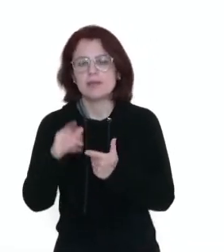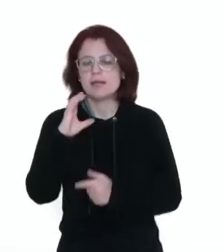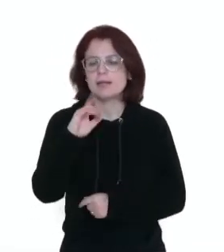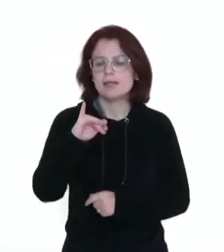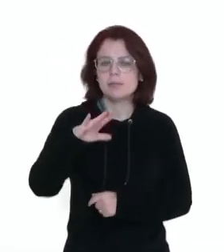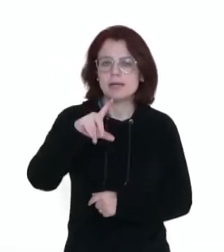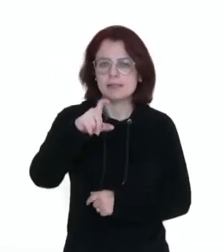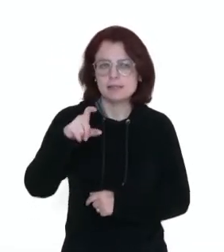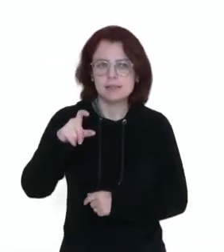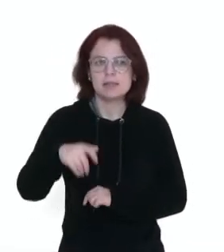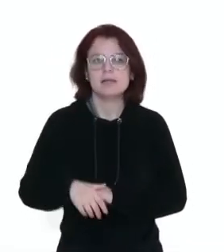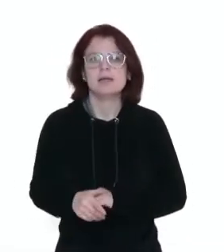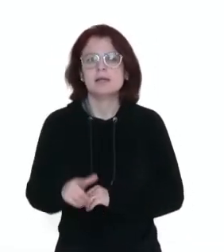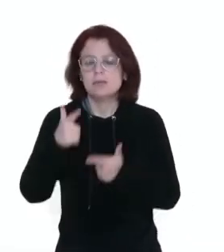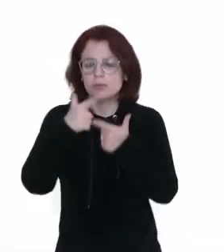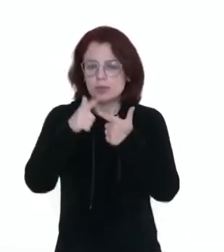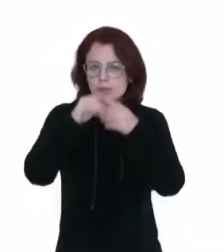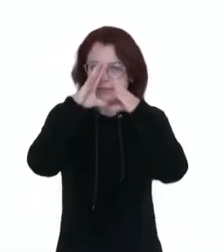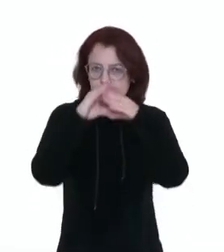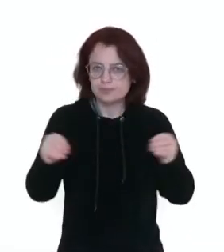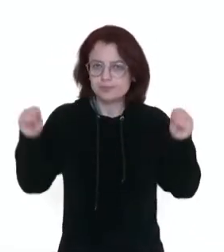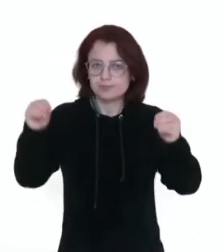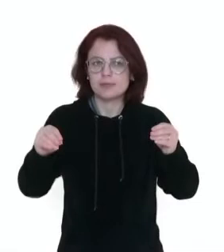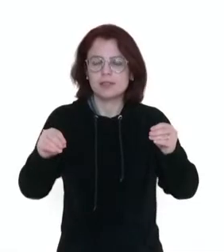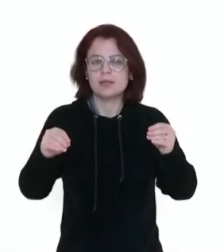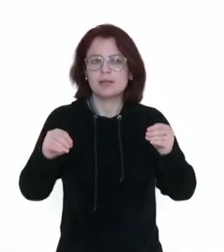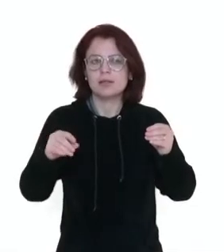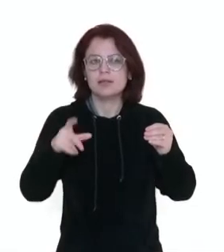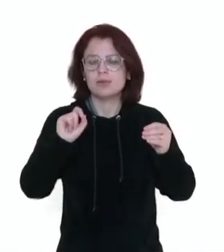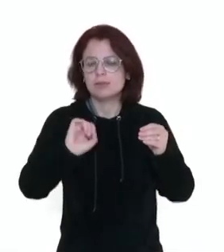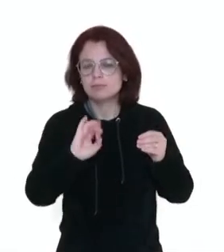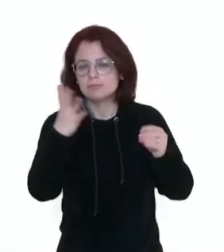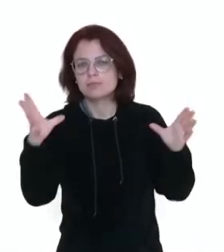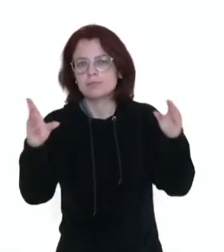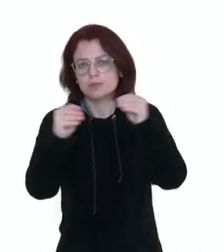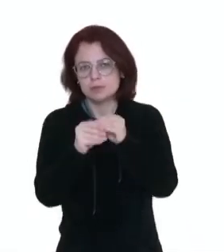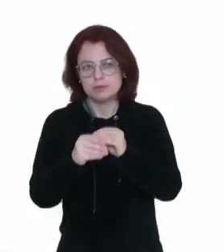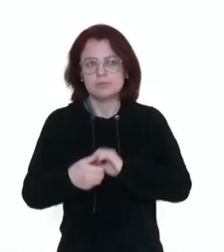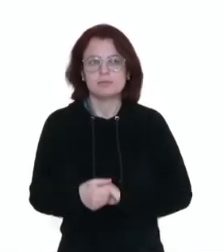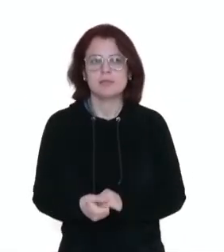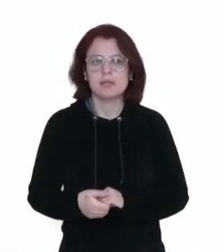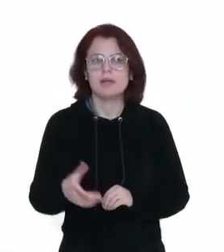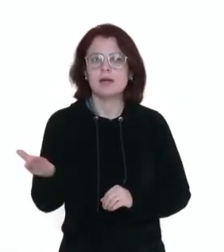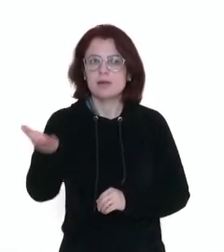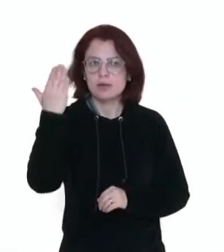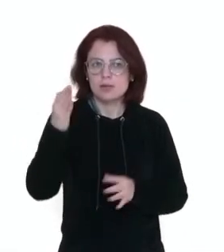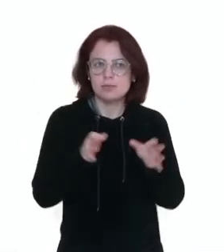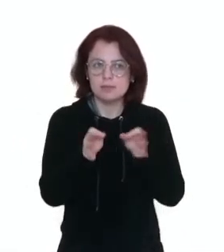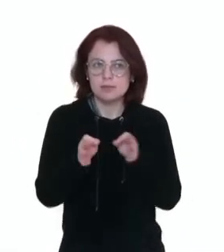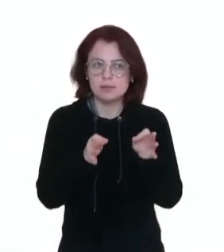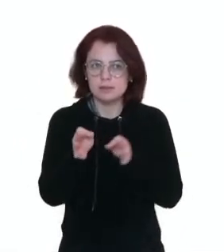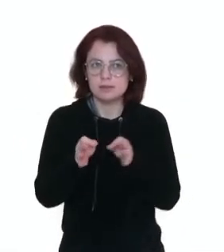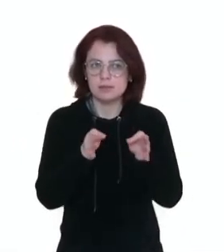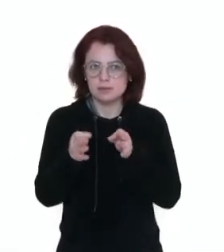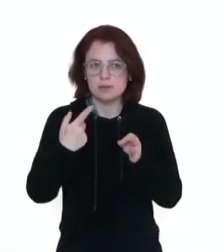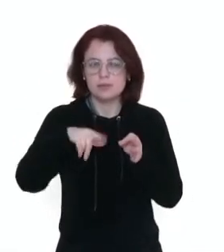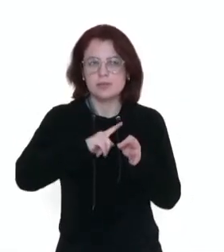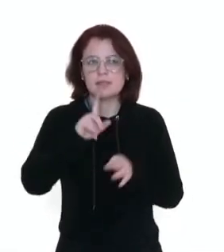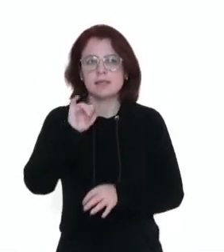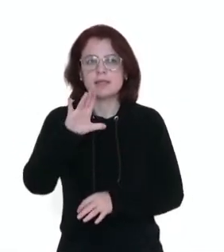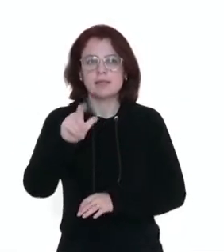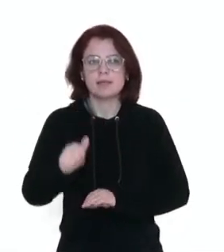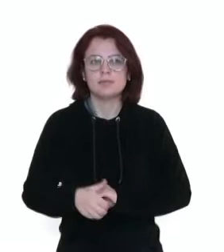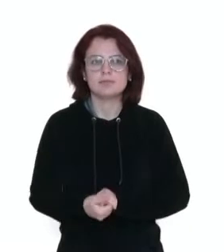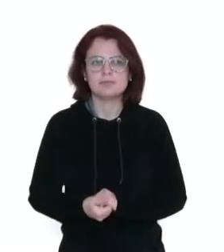clímax, a solução do problema e o desfecho. Então, a partir de agora, vamos planejar o enredo da nossa lenda,